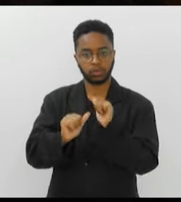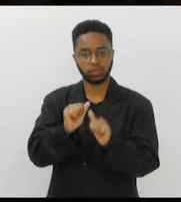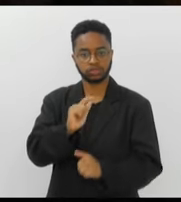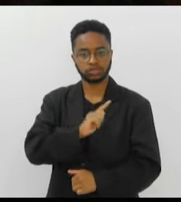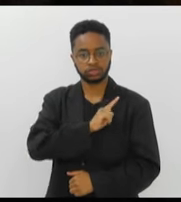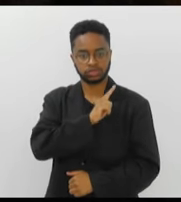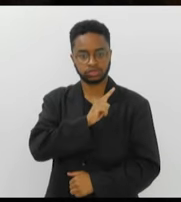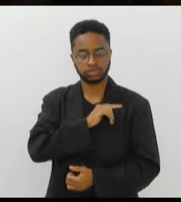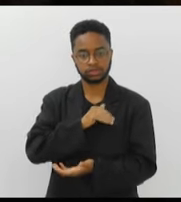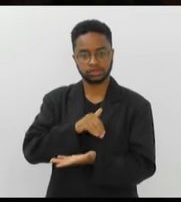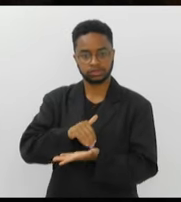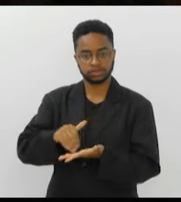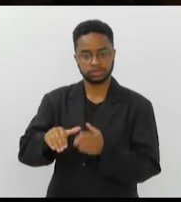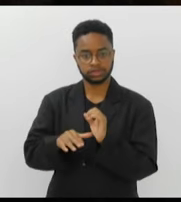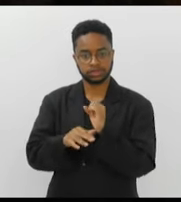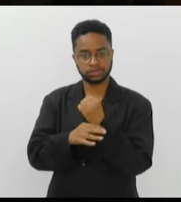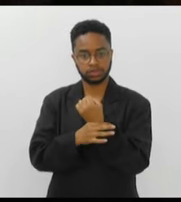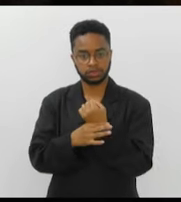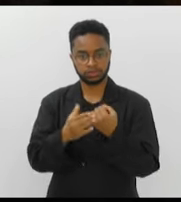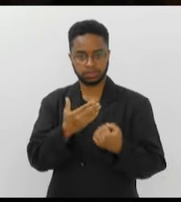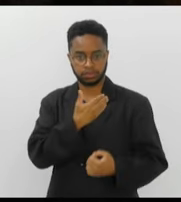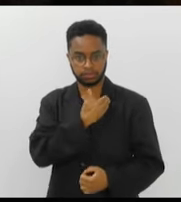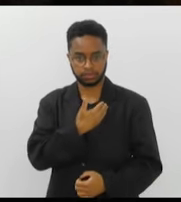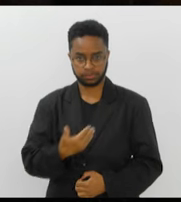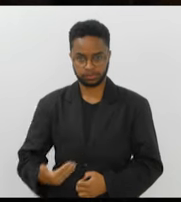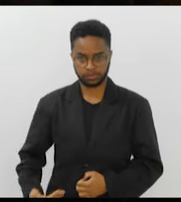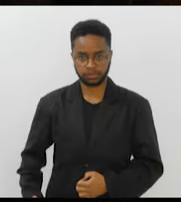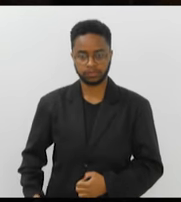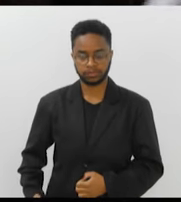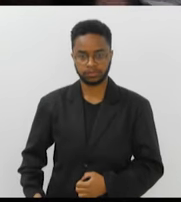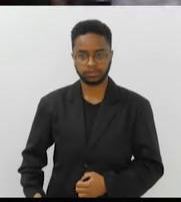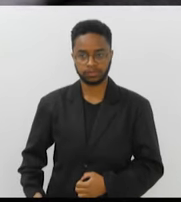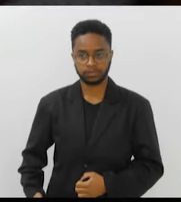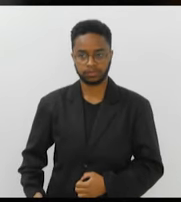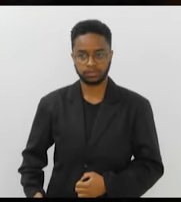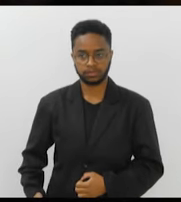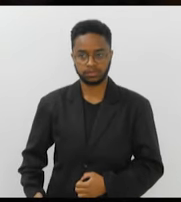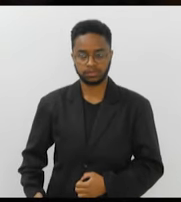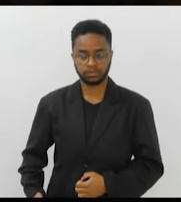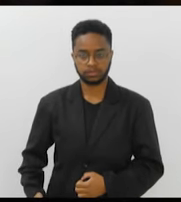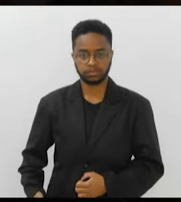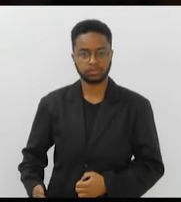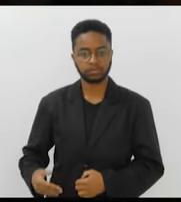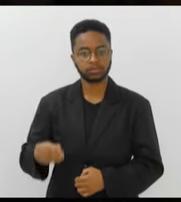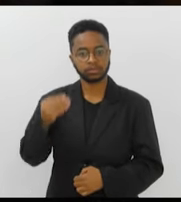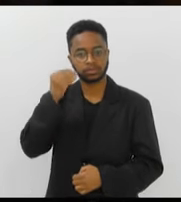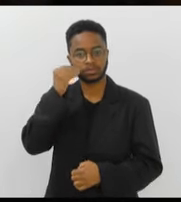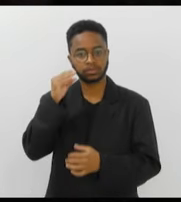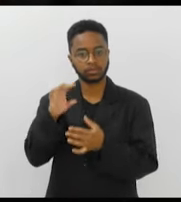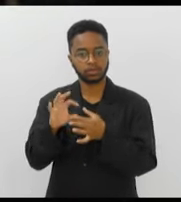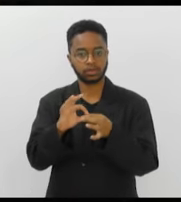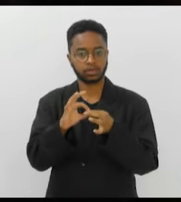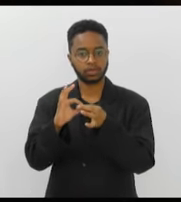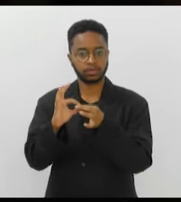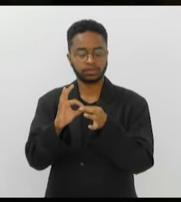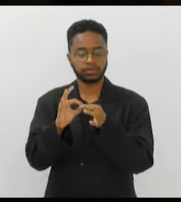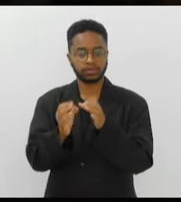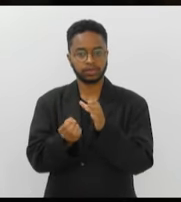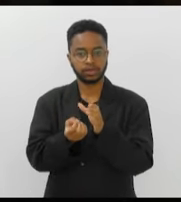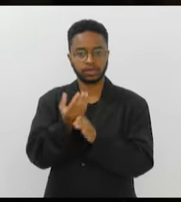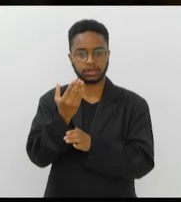secretário de Segurança Pública, a unificar com a criação